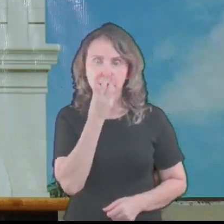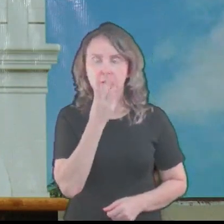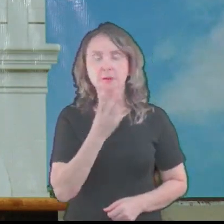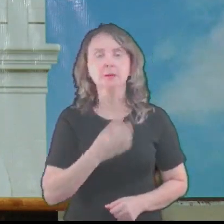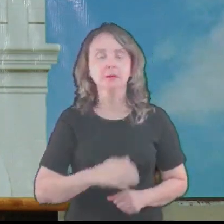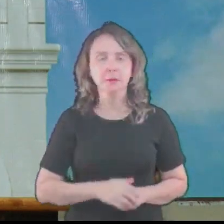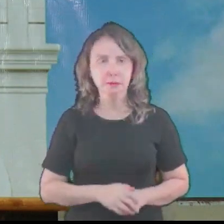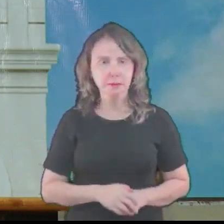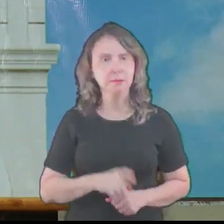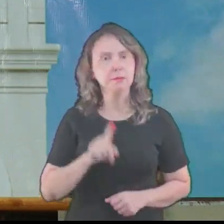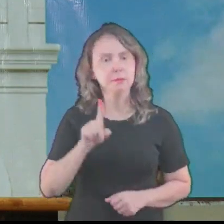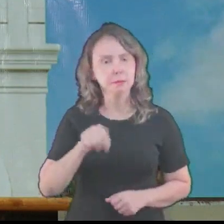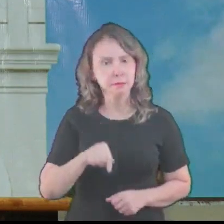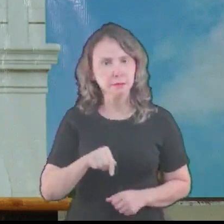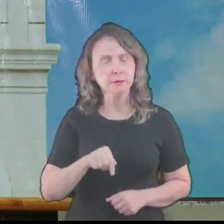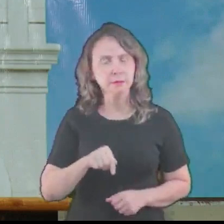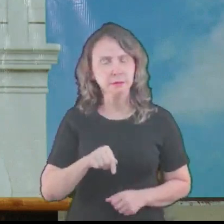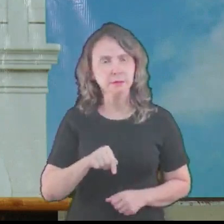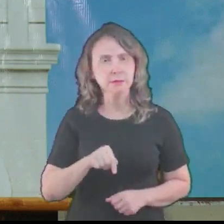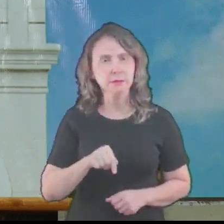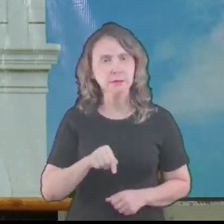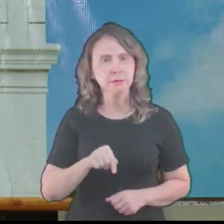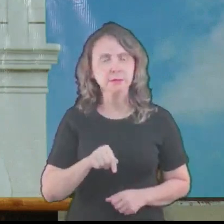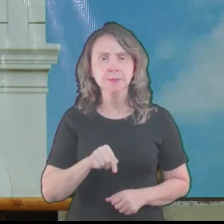é um profeta